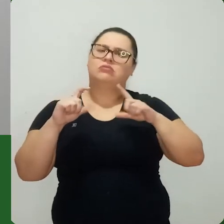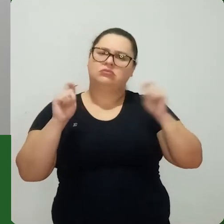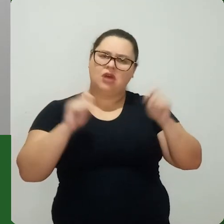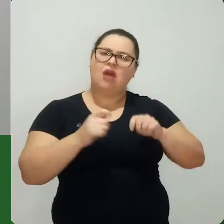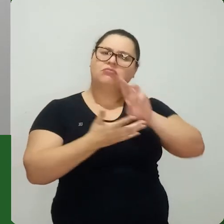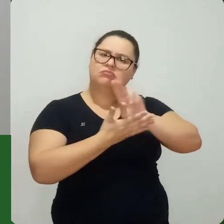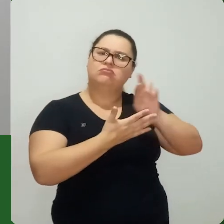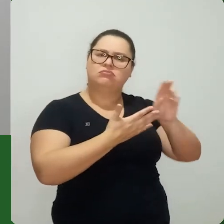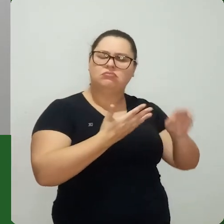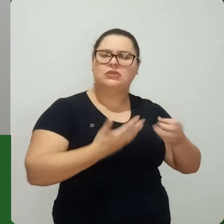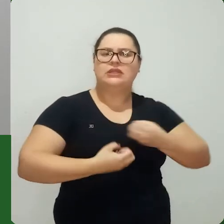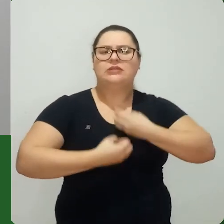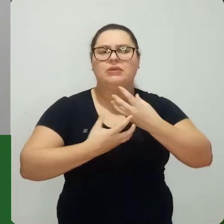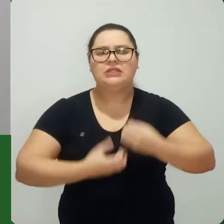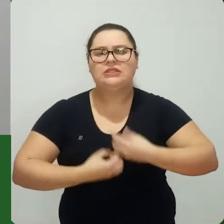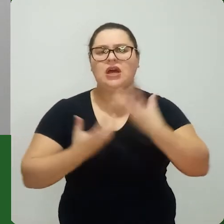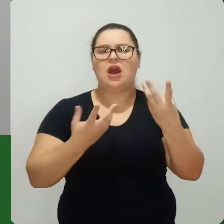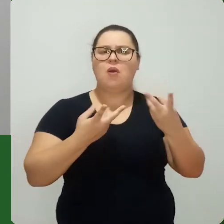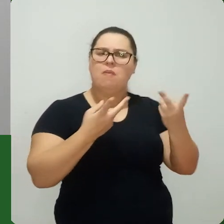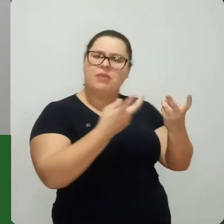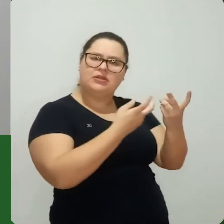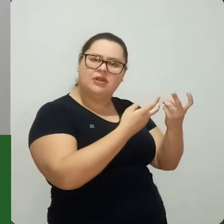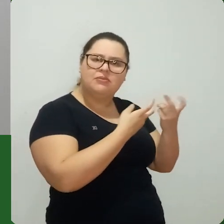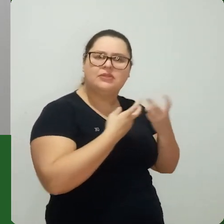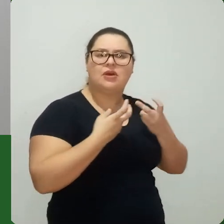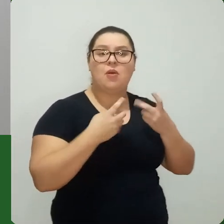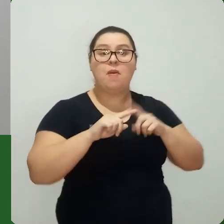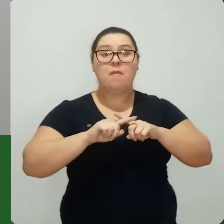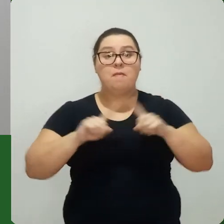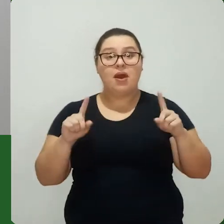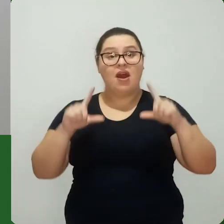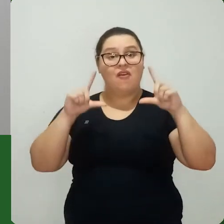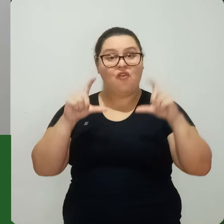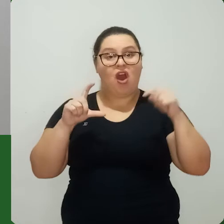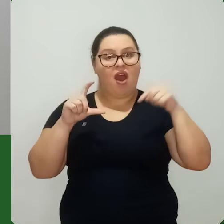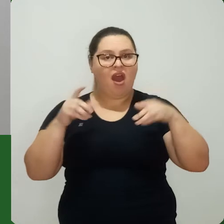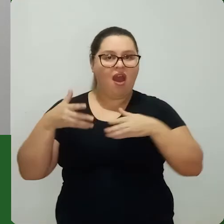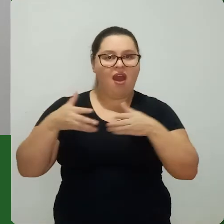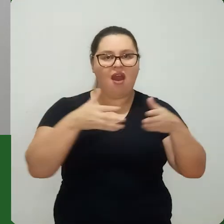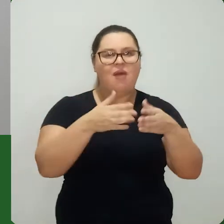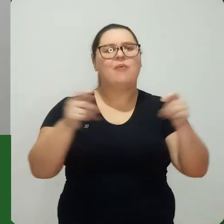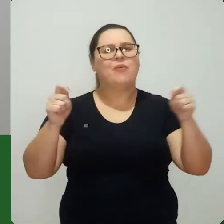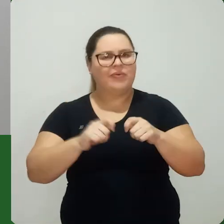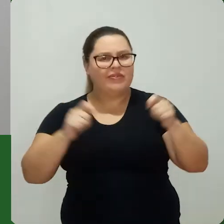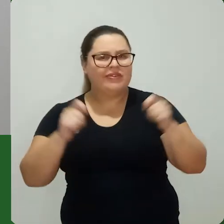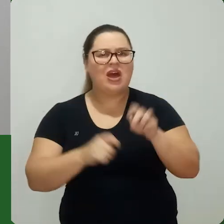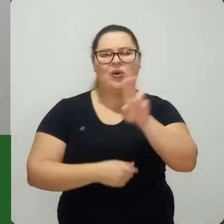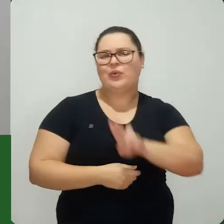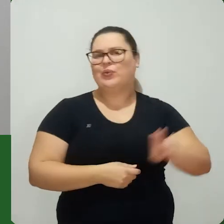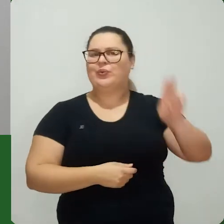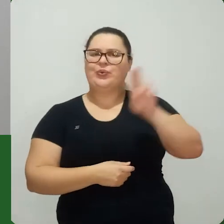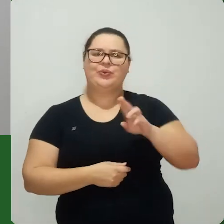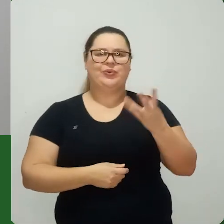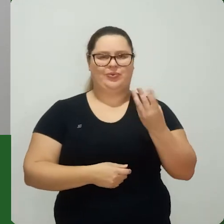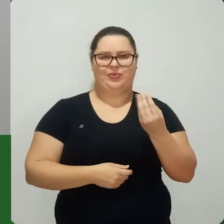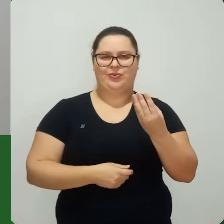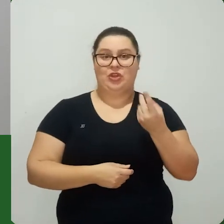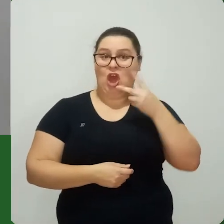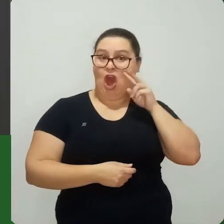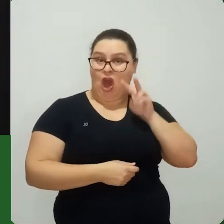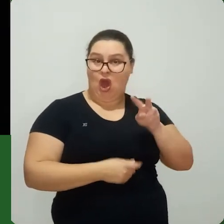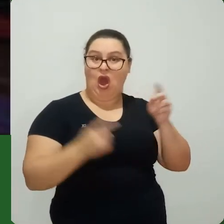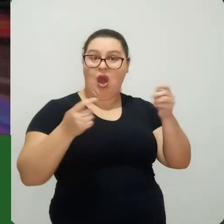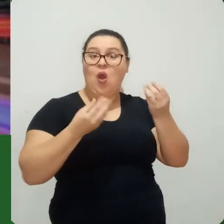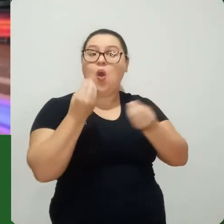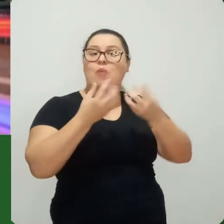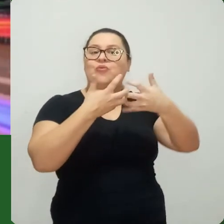diferentes formas de expressão, diferentes leituras. Mas na fotografia é um caminho possível, um caminho bastante utilizado. Vamos ver como é que ela